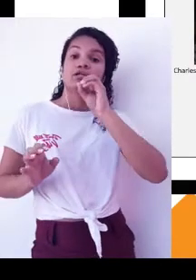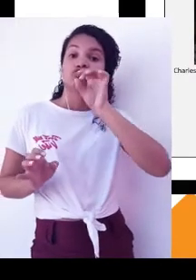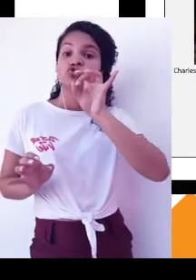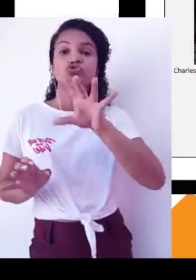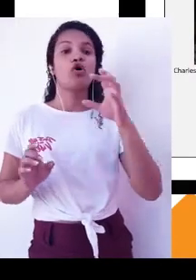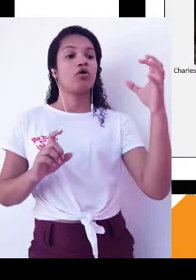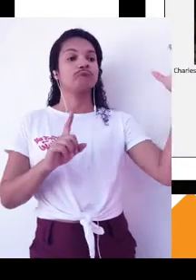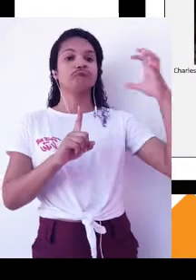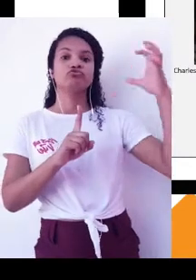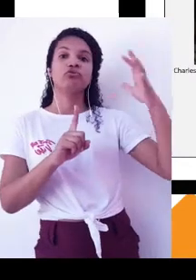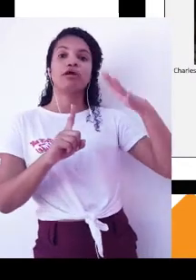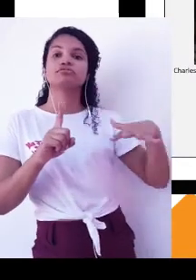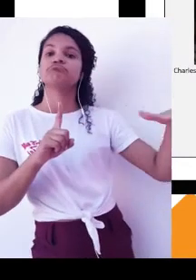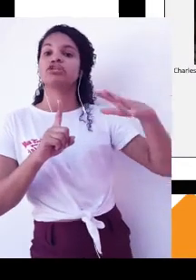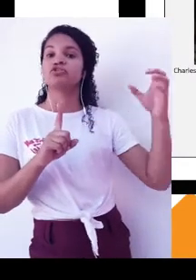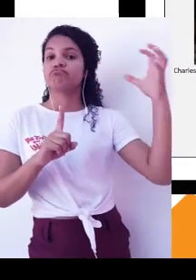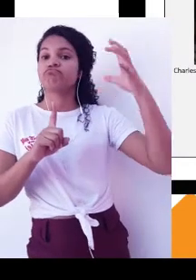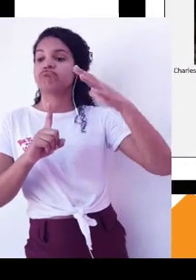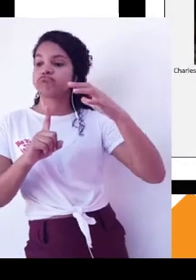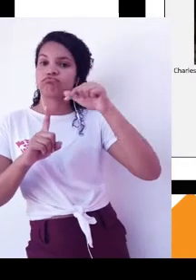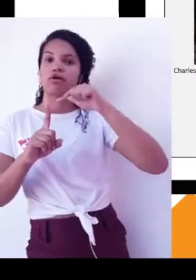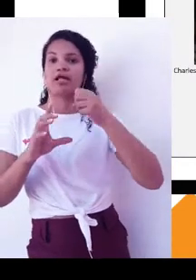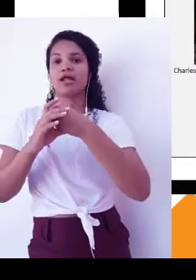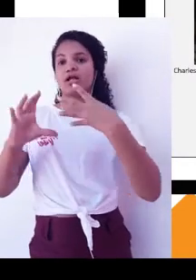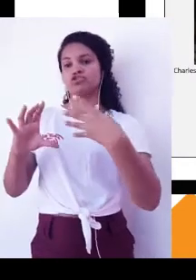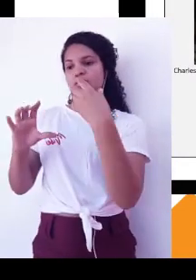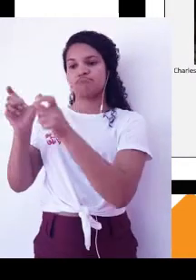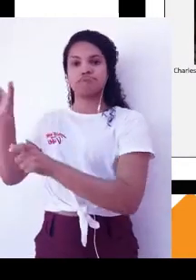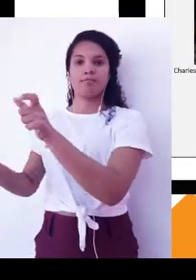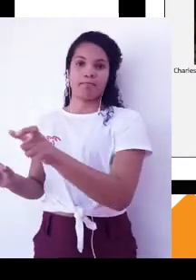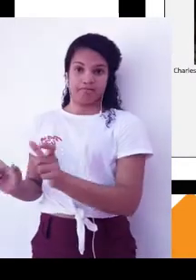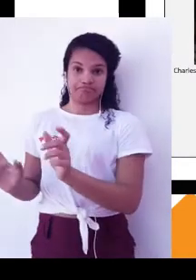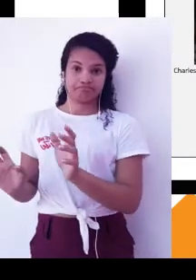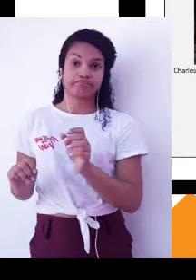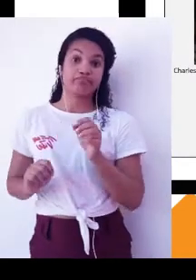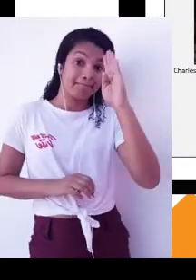influência do ambiente sobre as variações. Isso caracteriza a principal